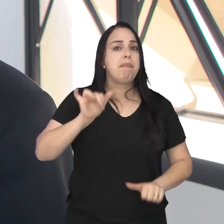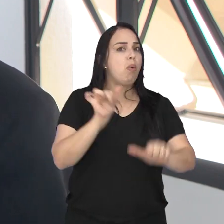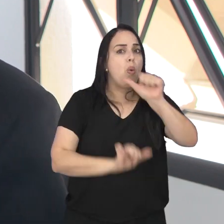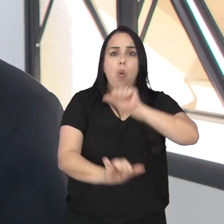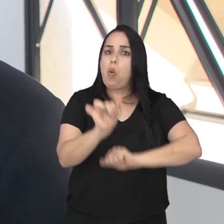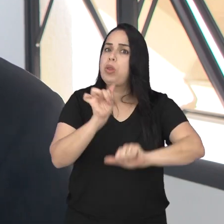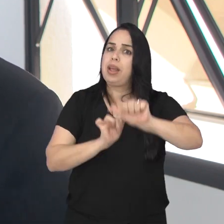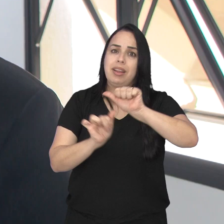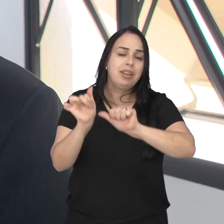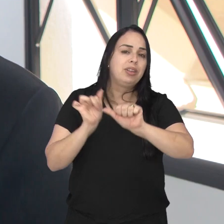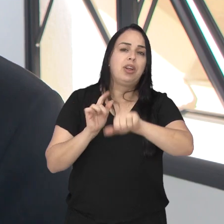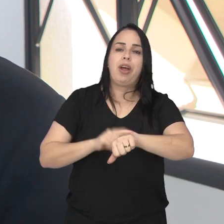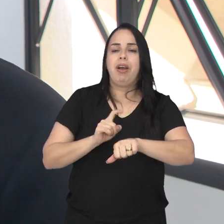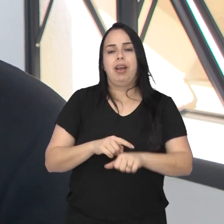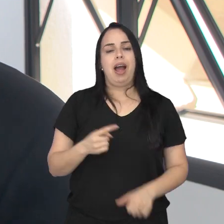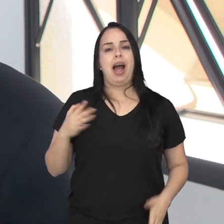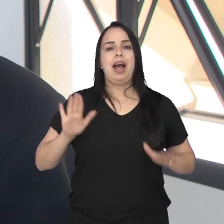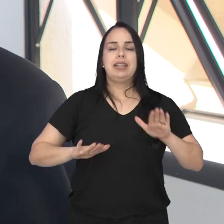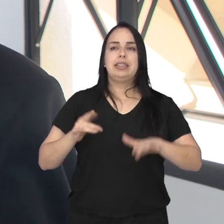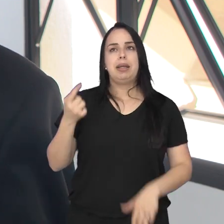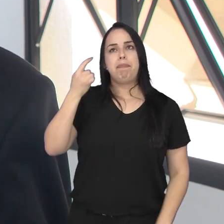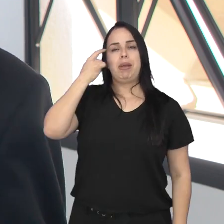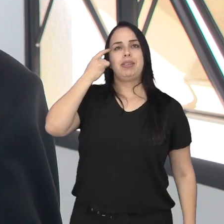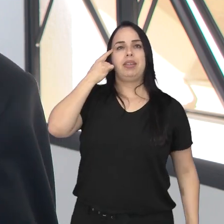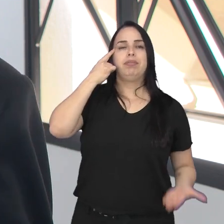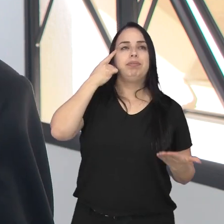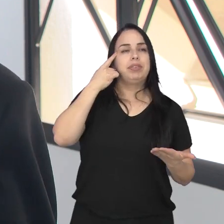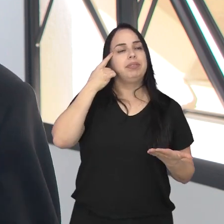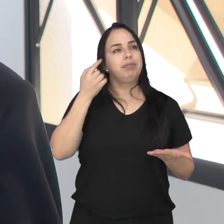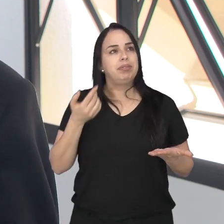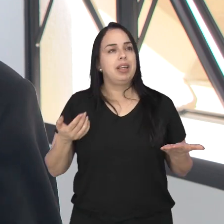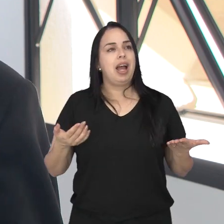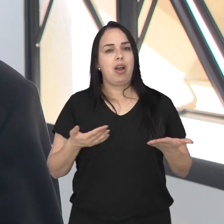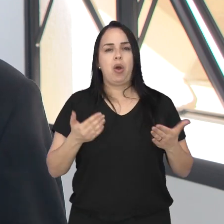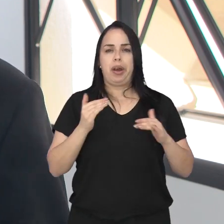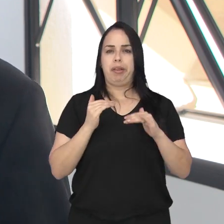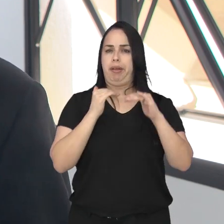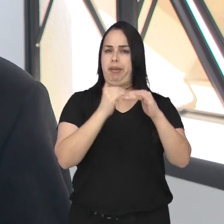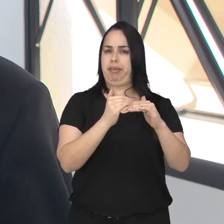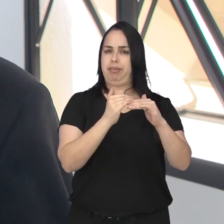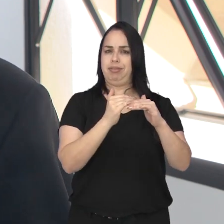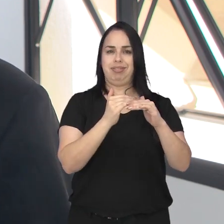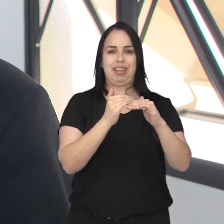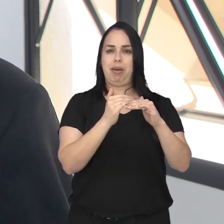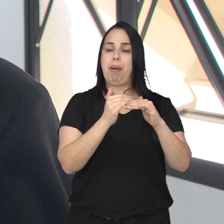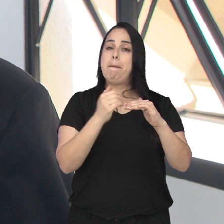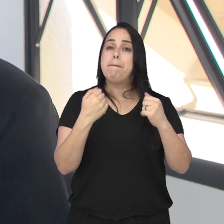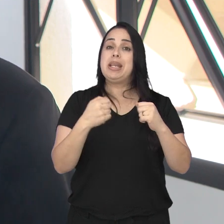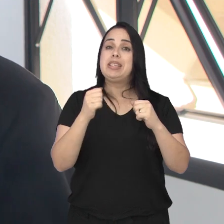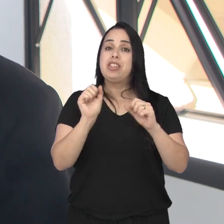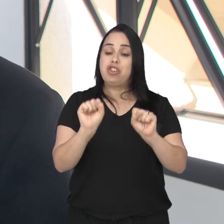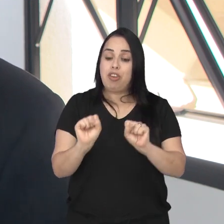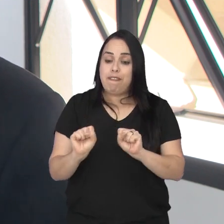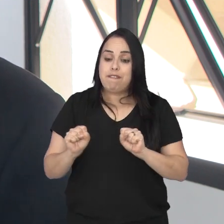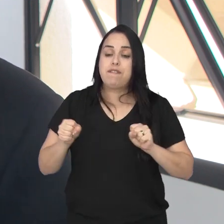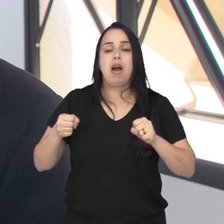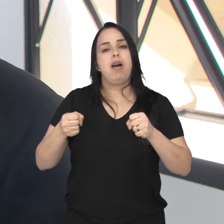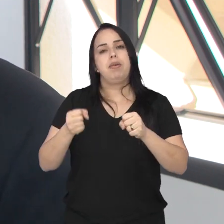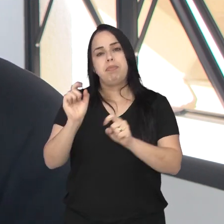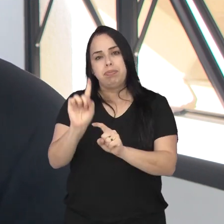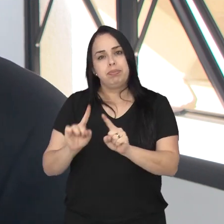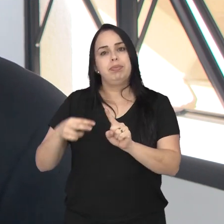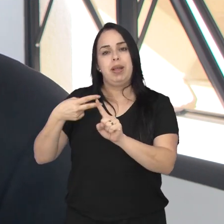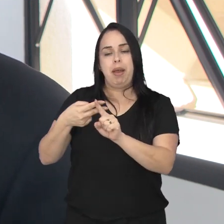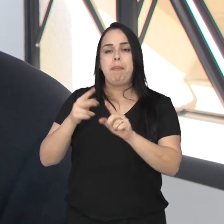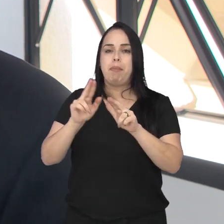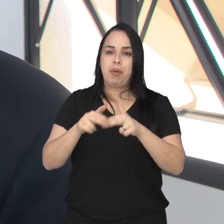o município é muito dinâmico então de repente você está pensando uma situação tá tá equalizada e não e precisa de mais